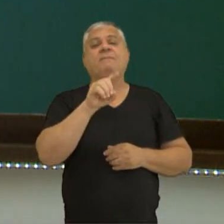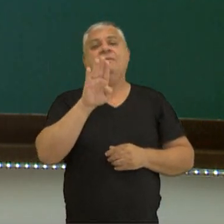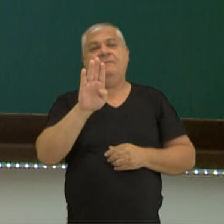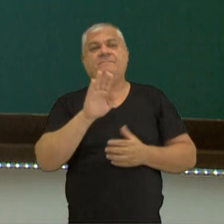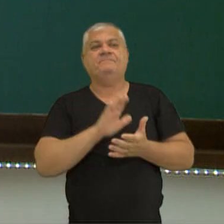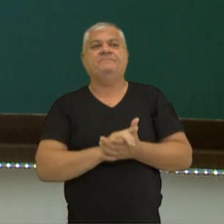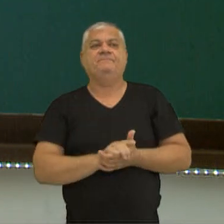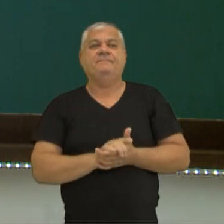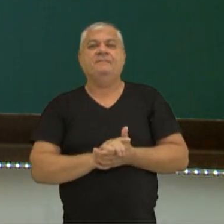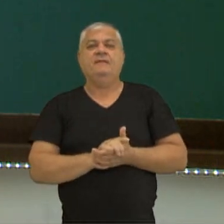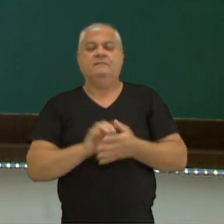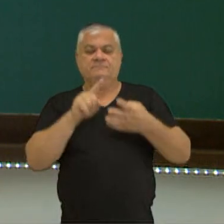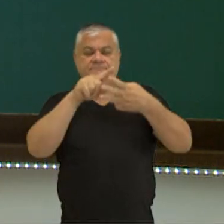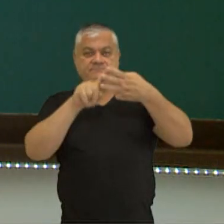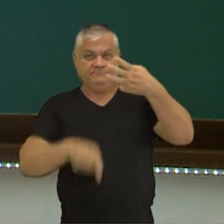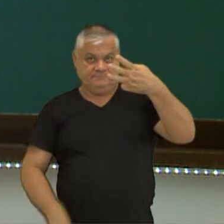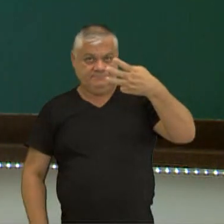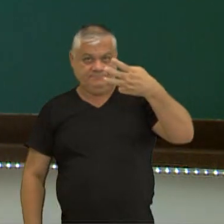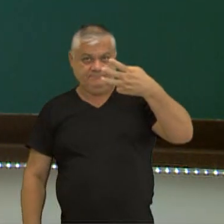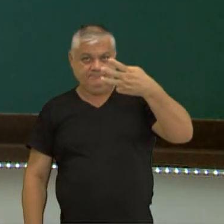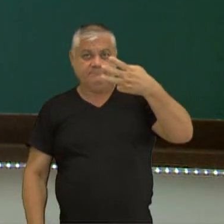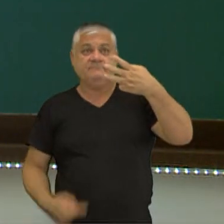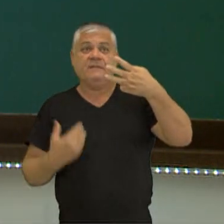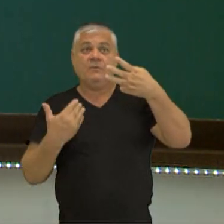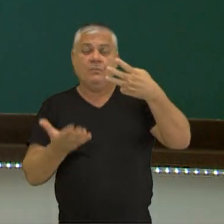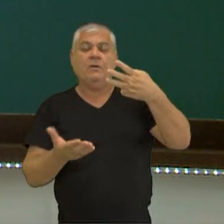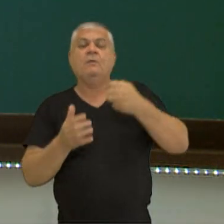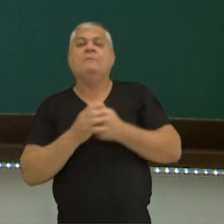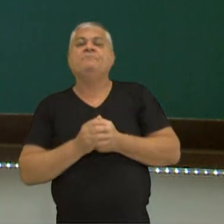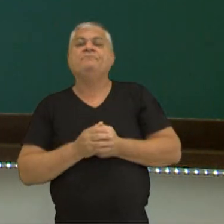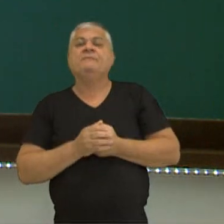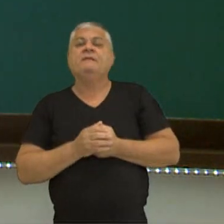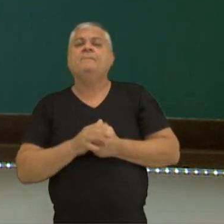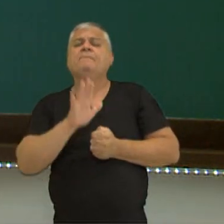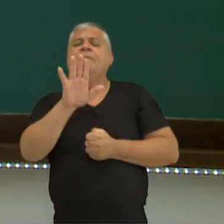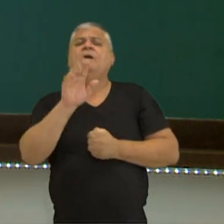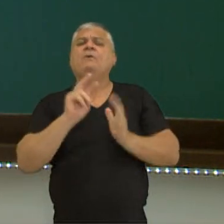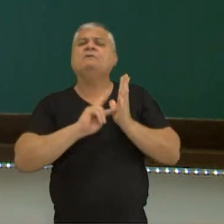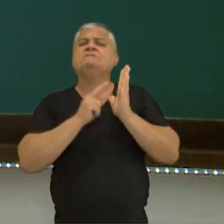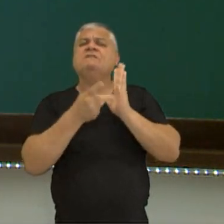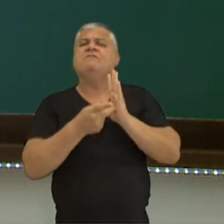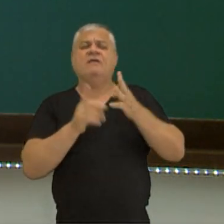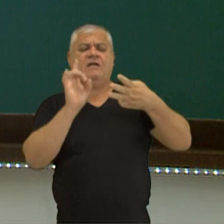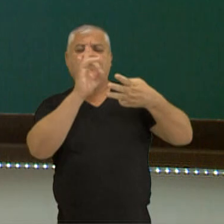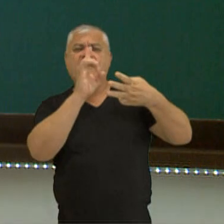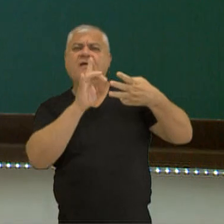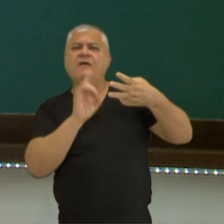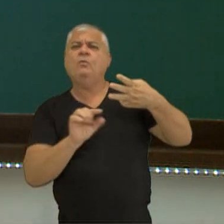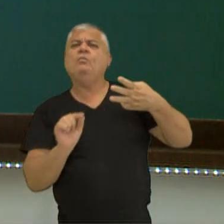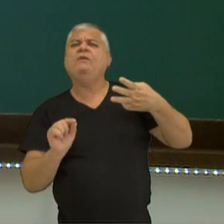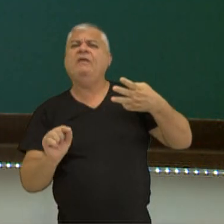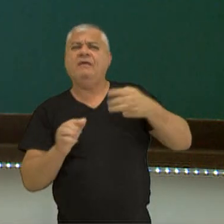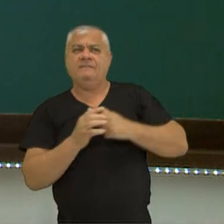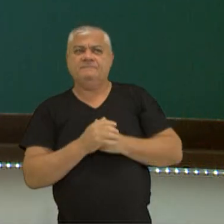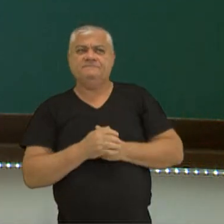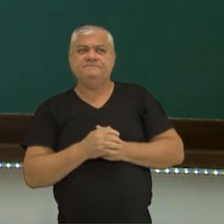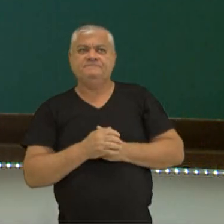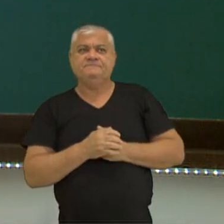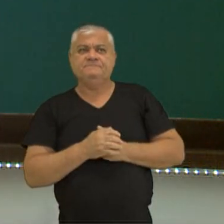CDB. Sugeriu essas três possibilidades. Mas o que significa cada uma dessas